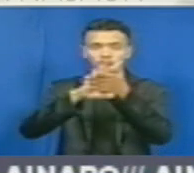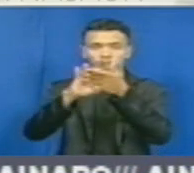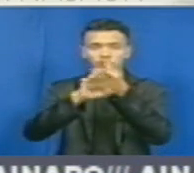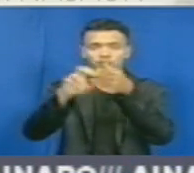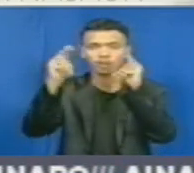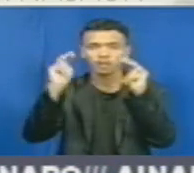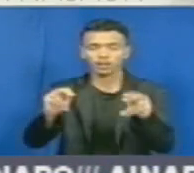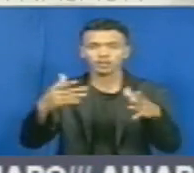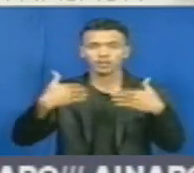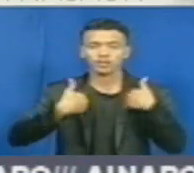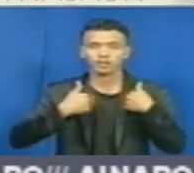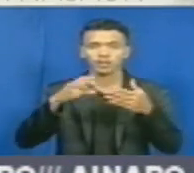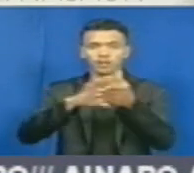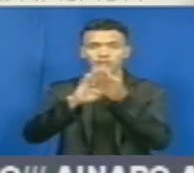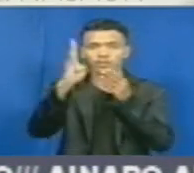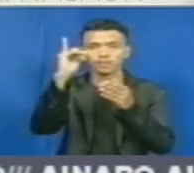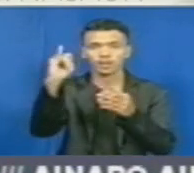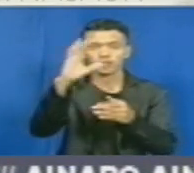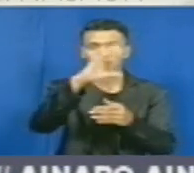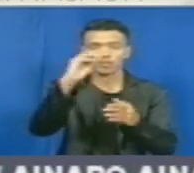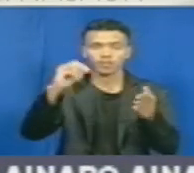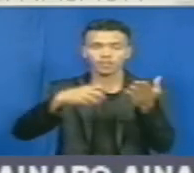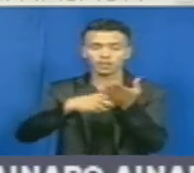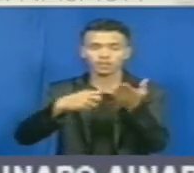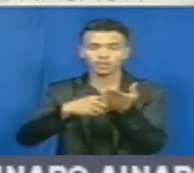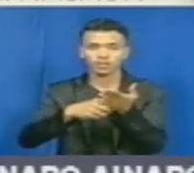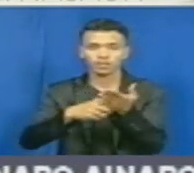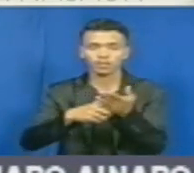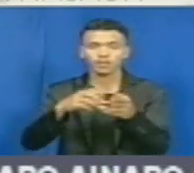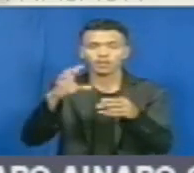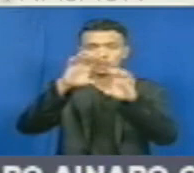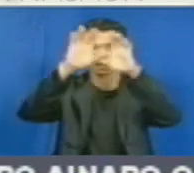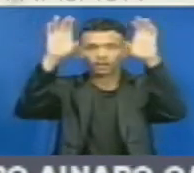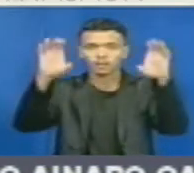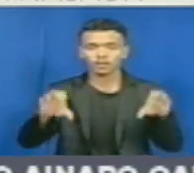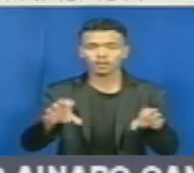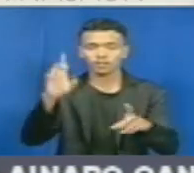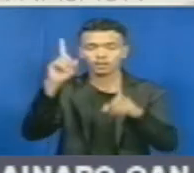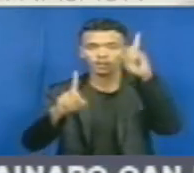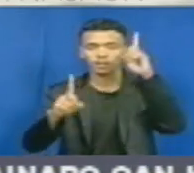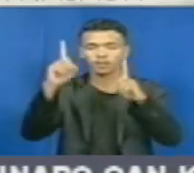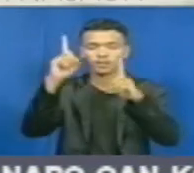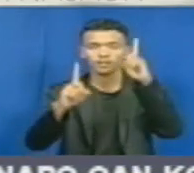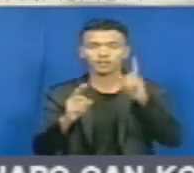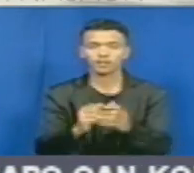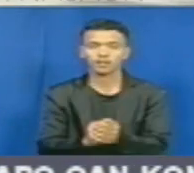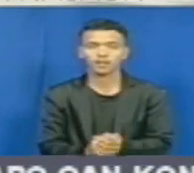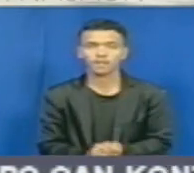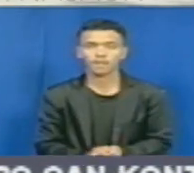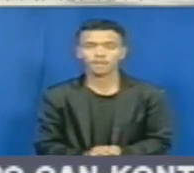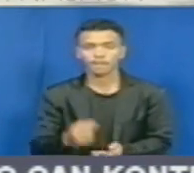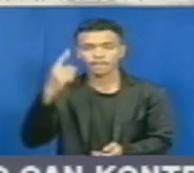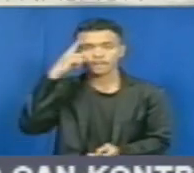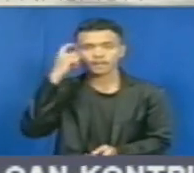que ir a BI, passaporte válido, no moço, a certidão RDTL. E a certidão RDTL, nessa preocupação, mas se